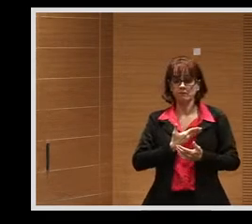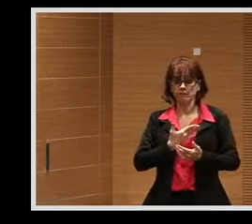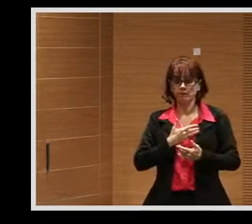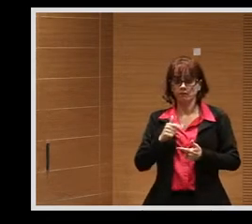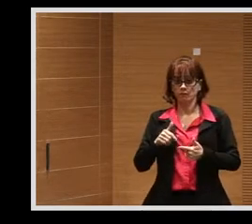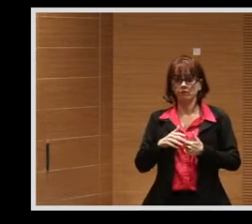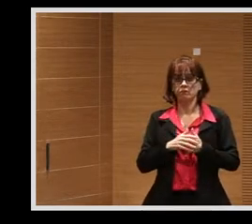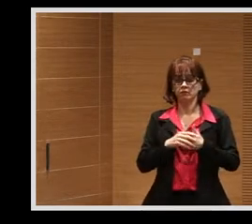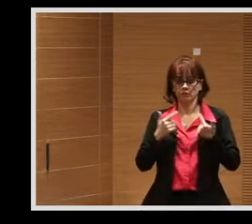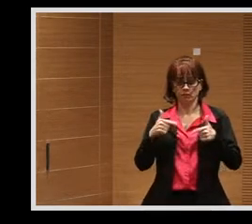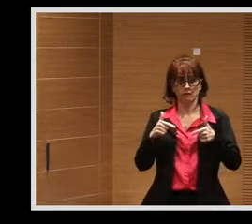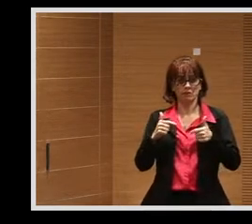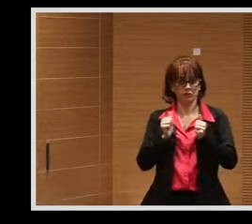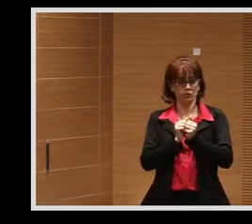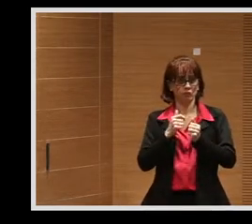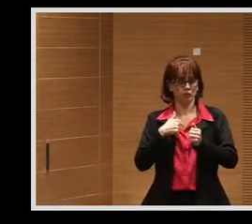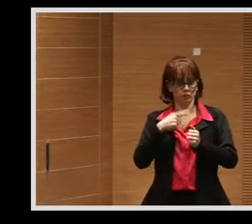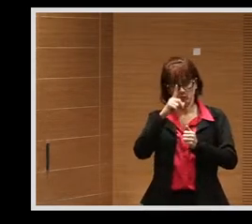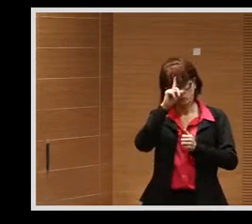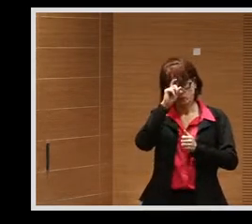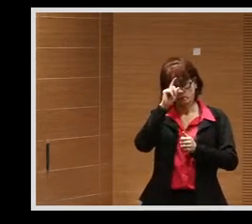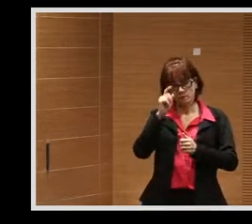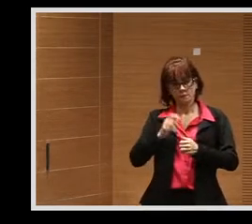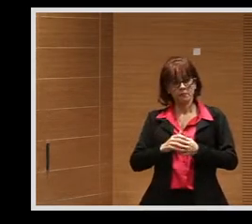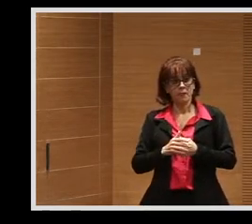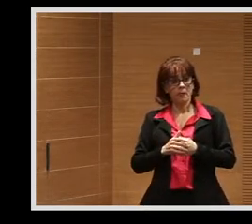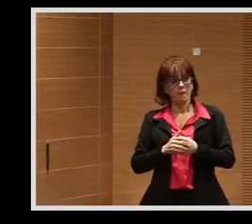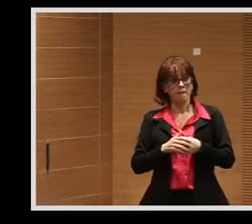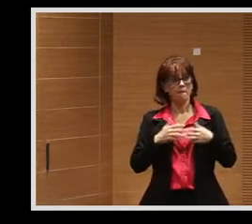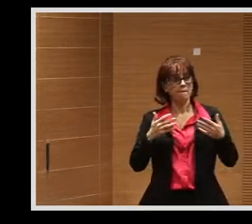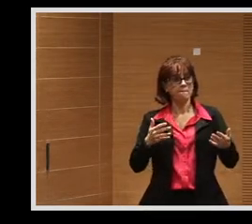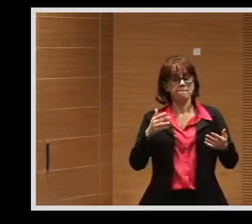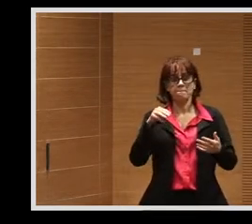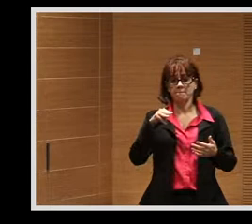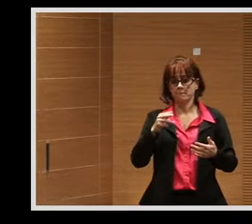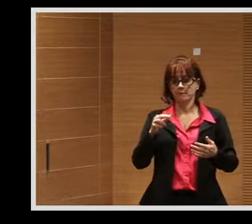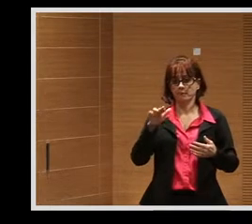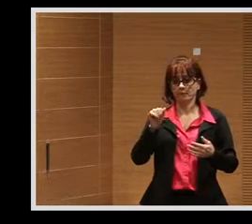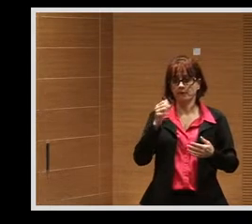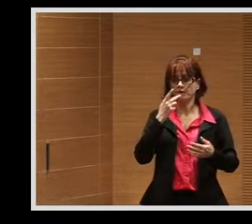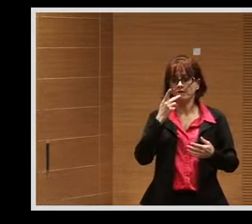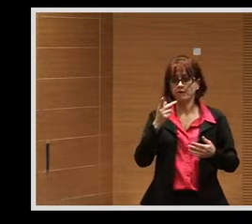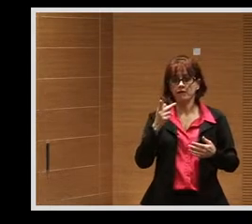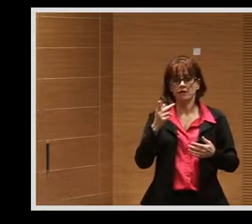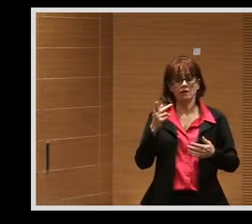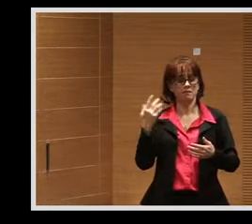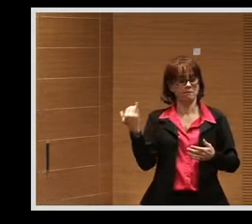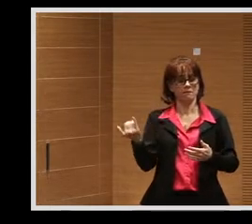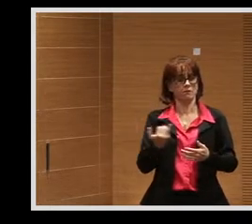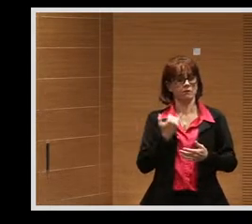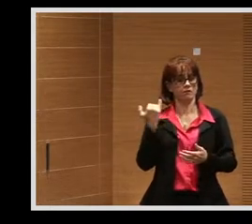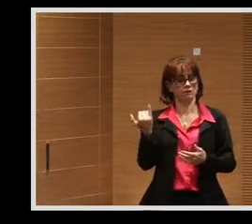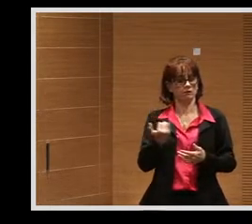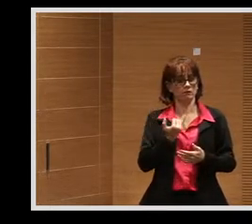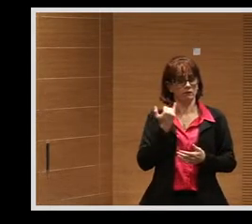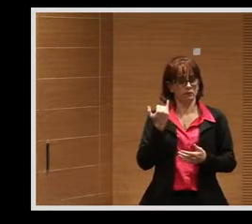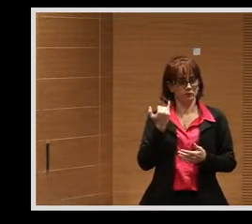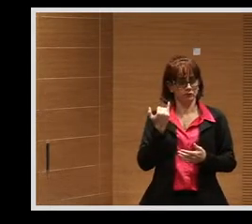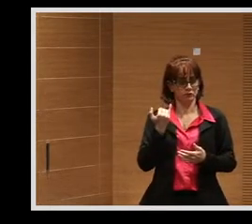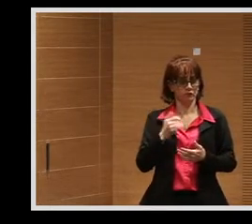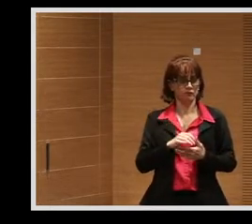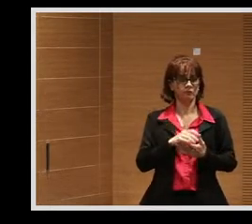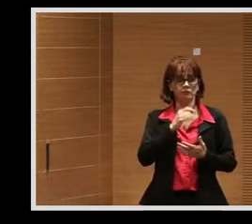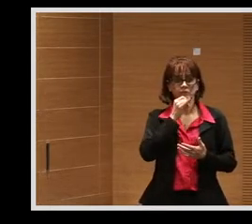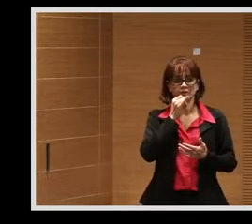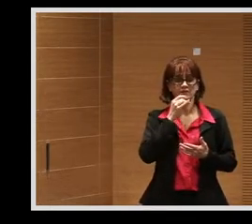foi orientando a do Paulo. Eu acho que essa coisa que a Mariana acha no doutorado é fundamental. É inútil